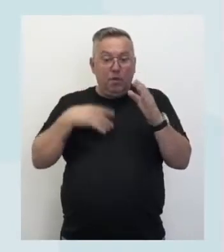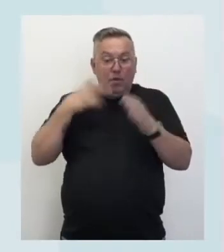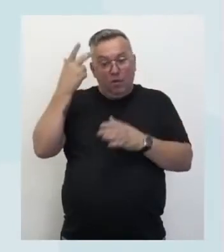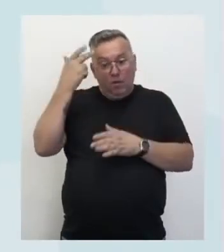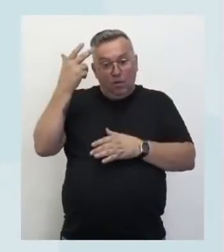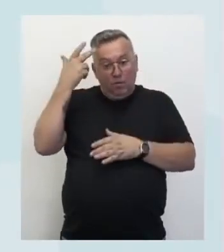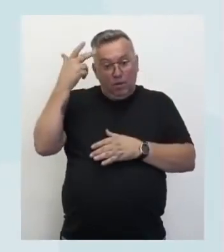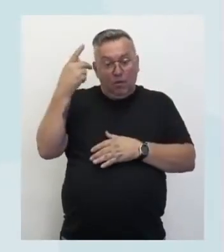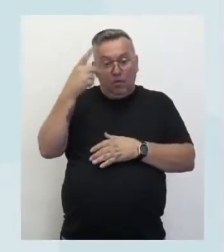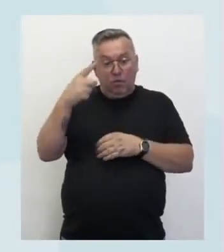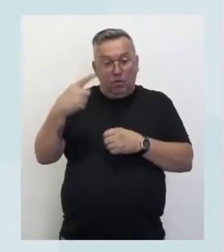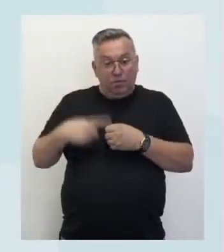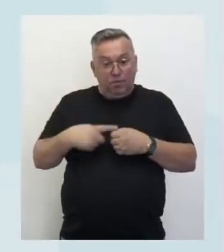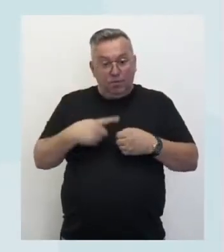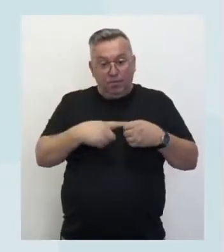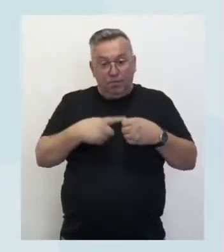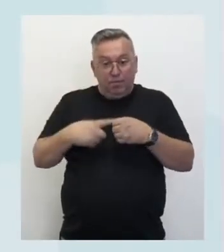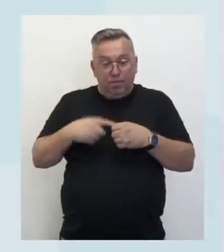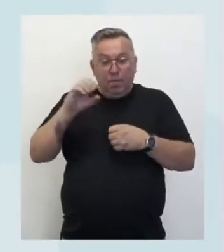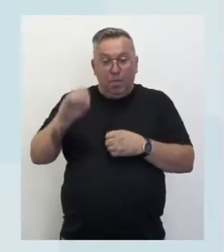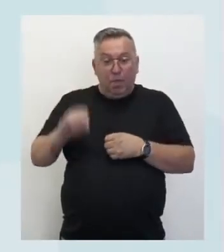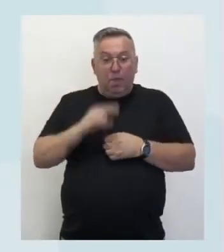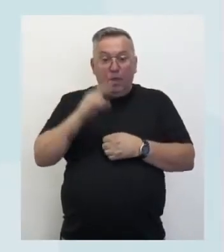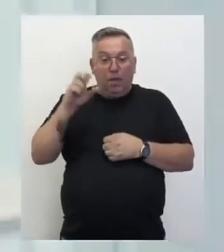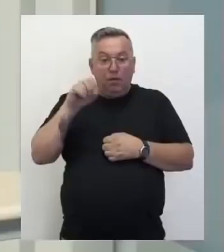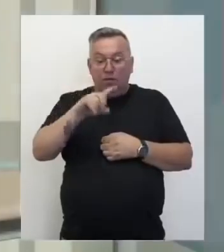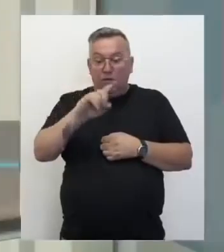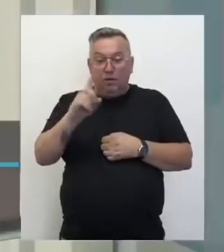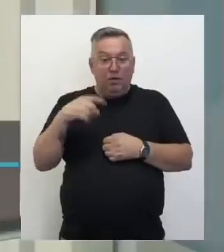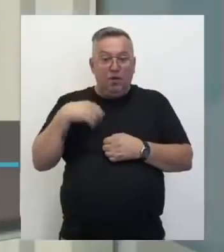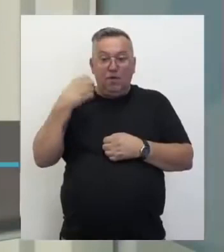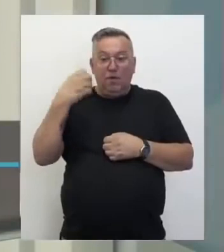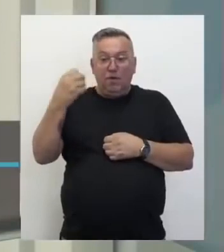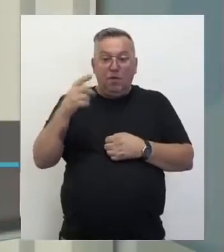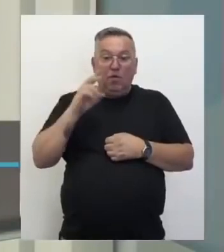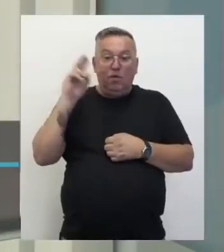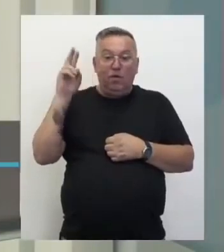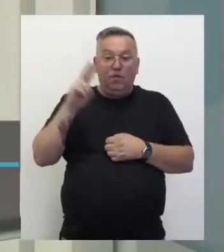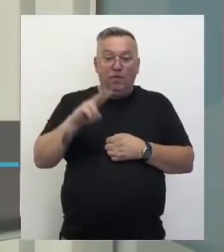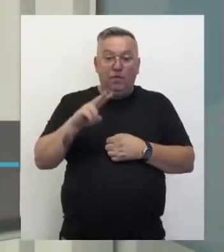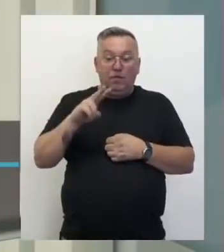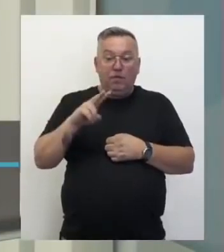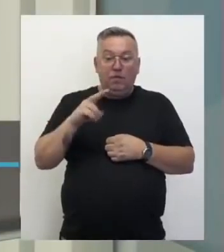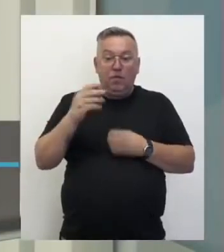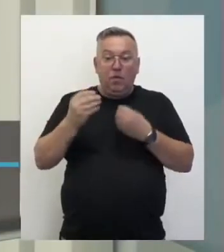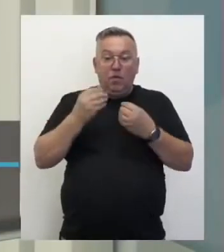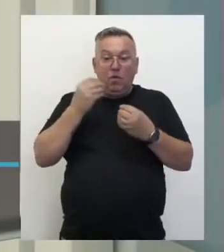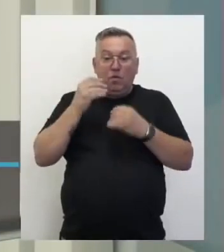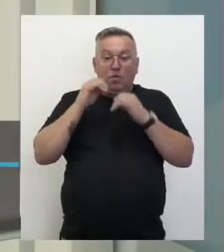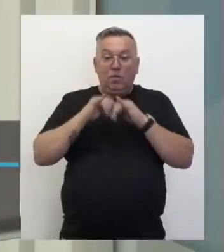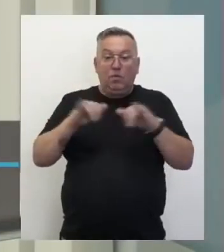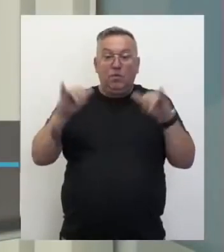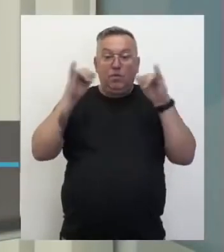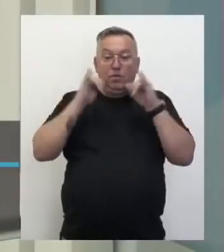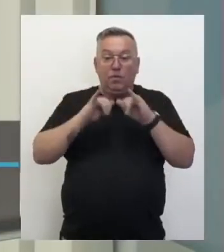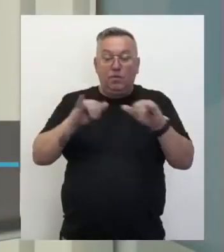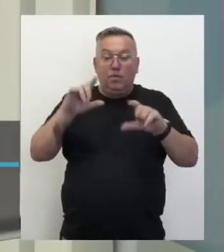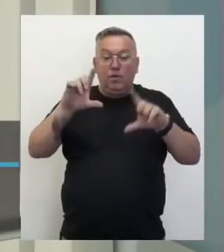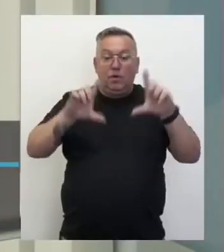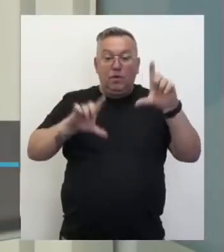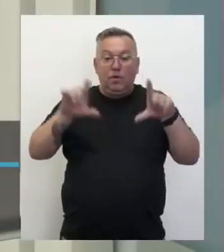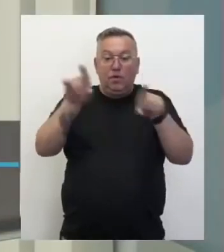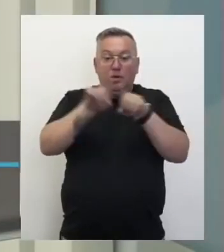comuns à sua cidade, ou se você não viajou, você já viu por meio dos noticiários, na TV,